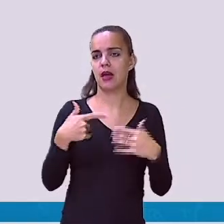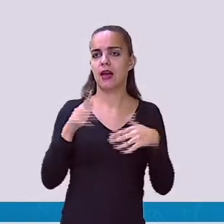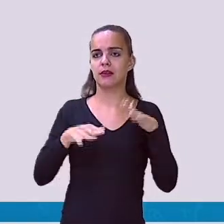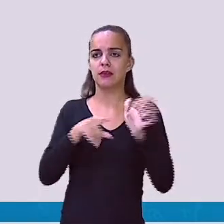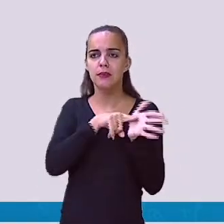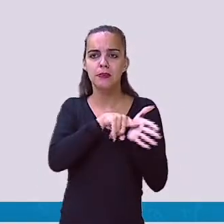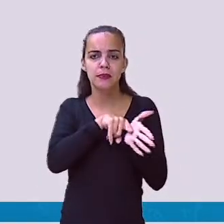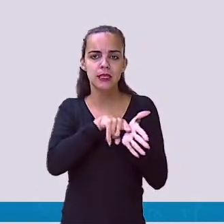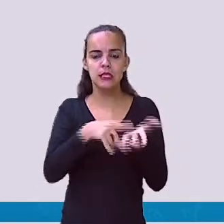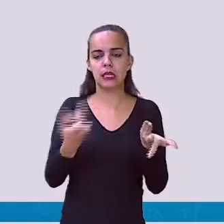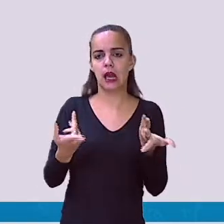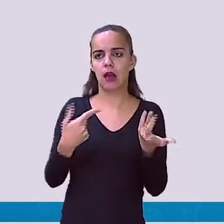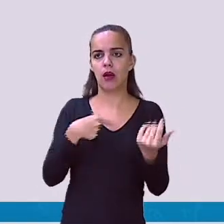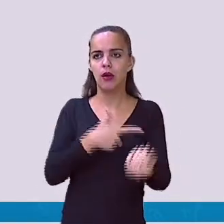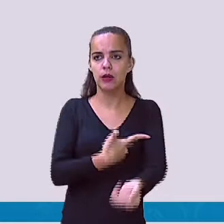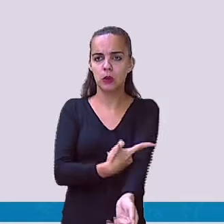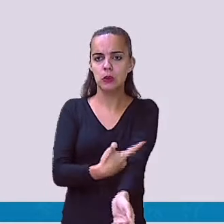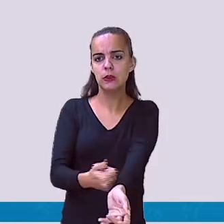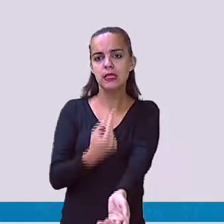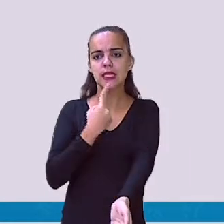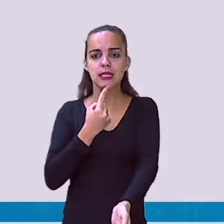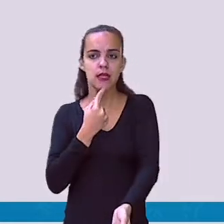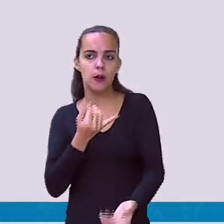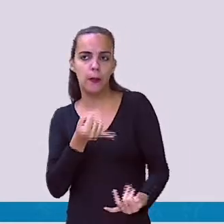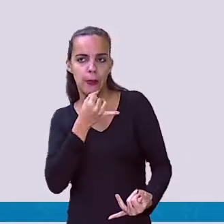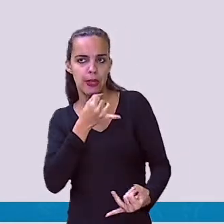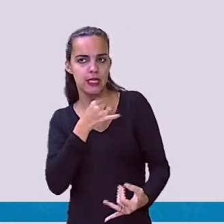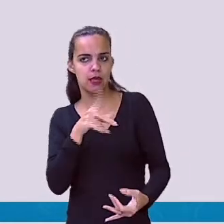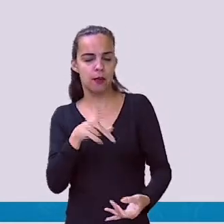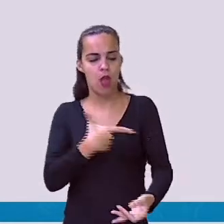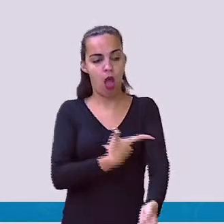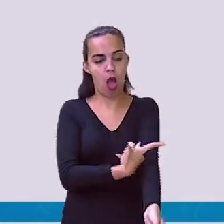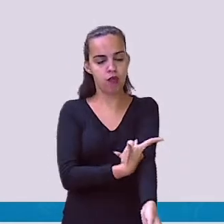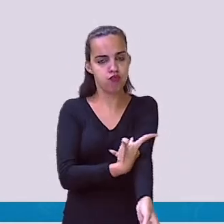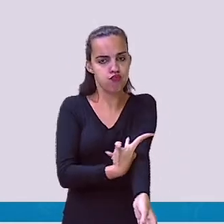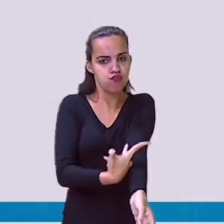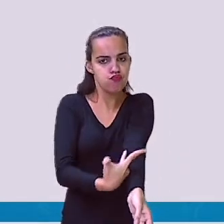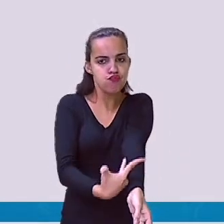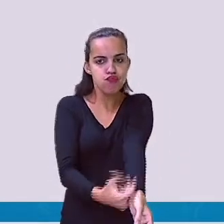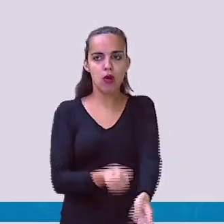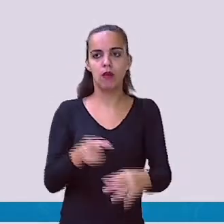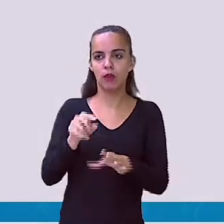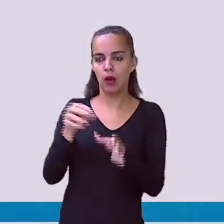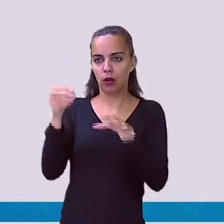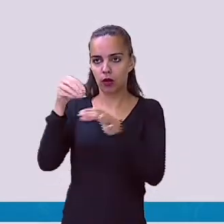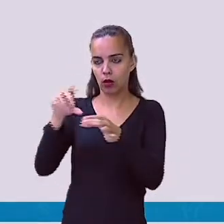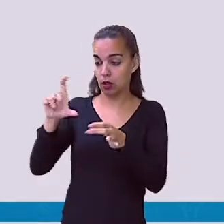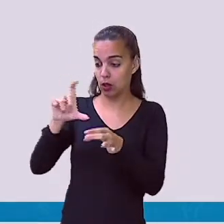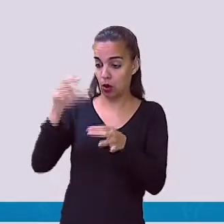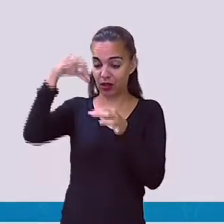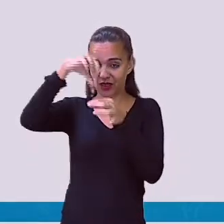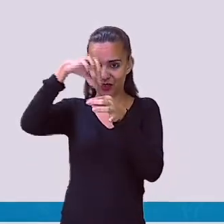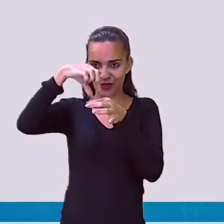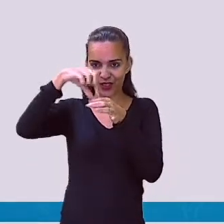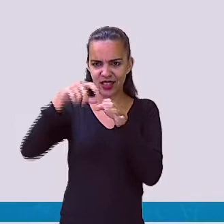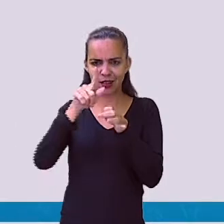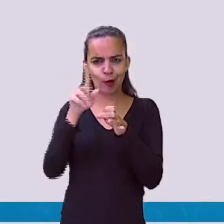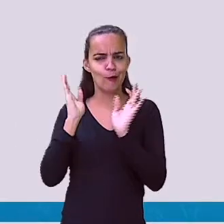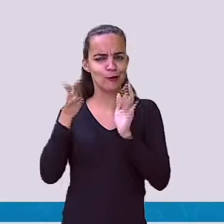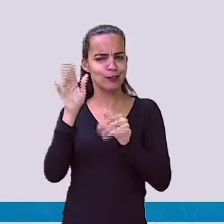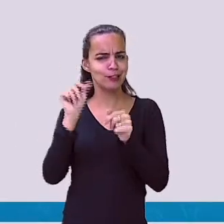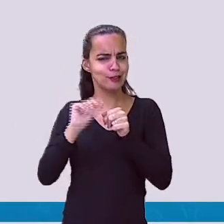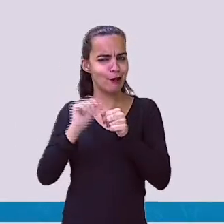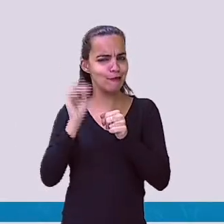precisa examinar o nosso sangue, é retirado o sangue, ele é levado, coloca-se no tubo de ensaio, você